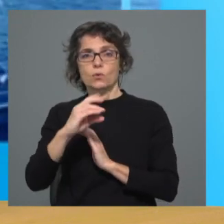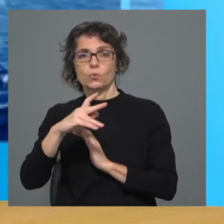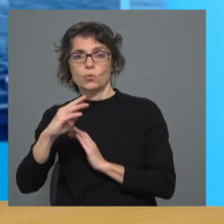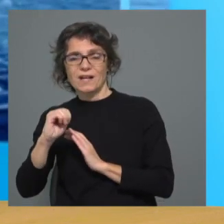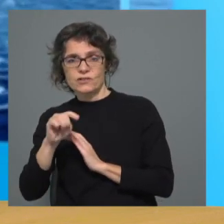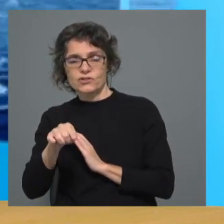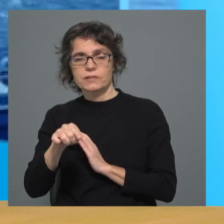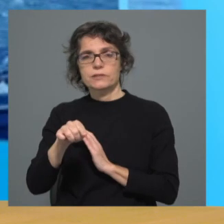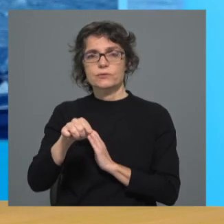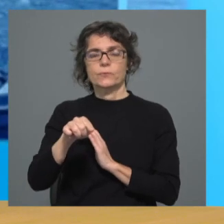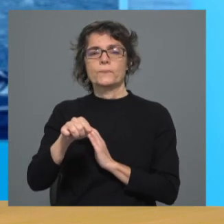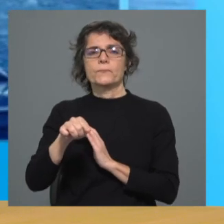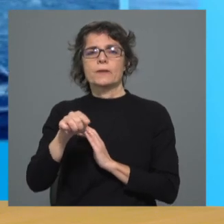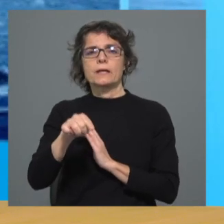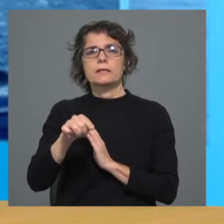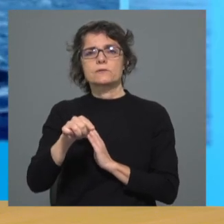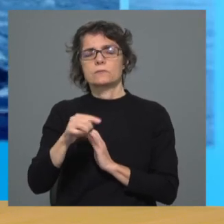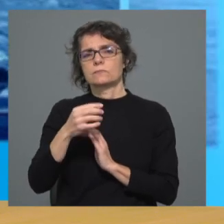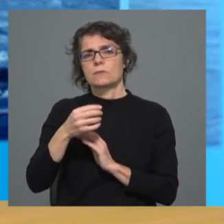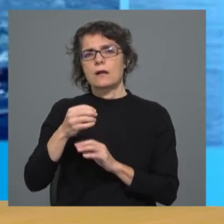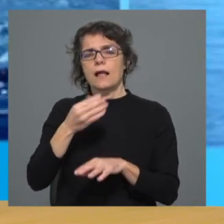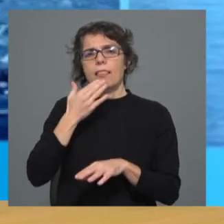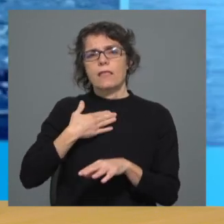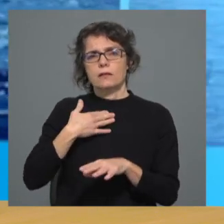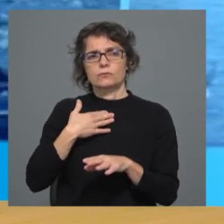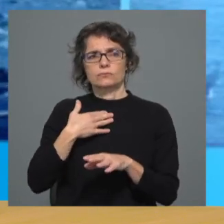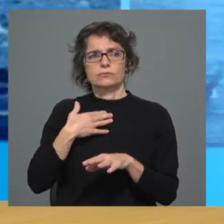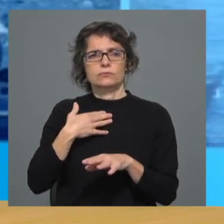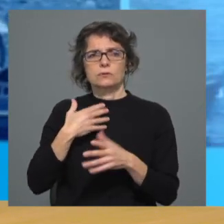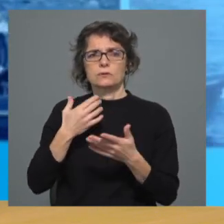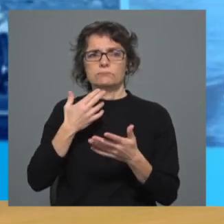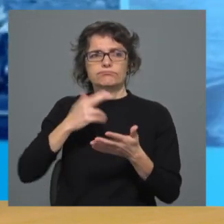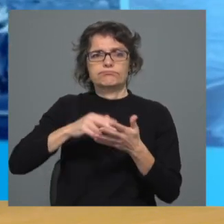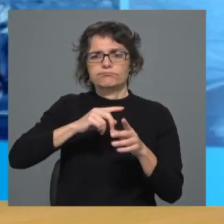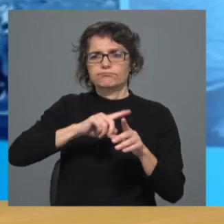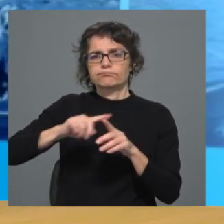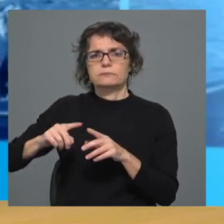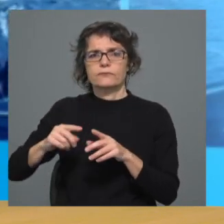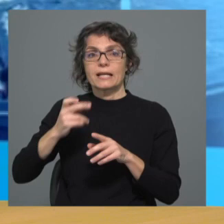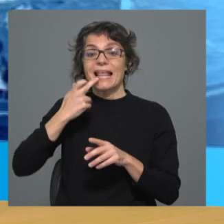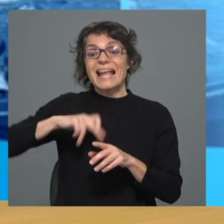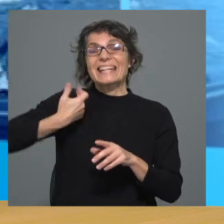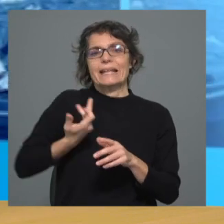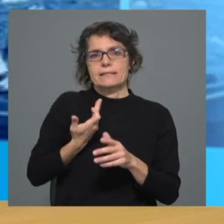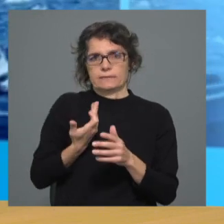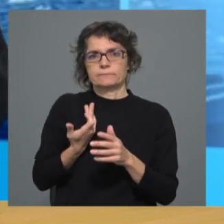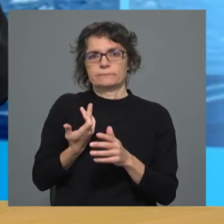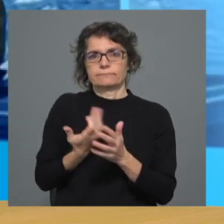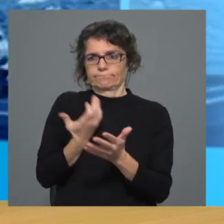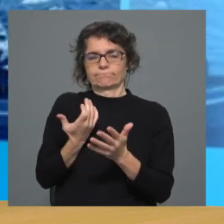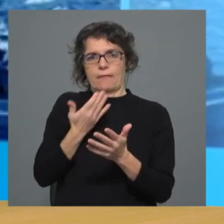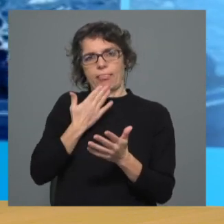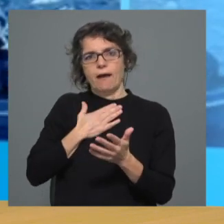um conjunto de motivações muito ricas e muito enriquecedoras. Elas são ricas em si, só devem